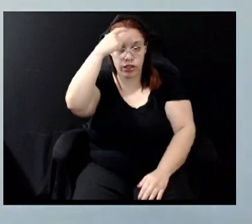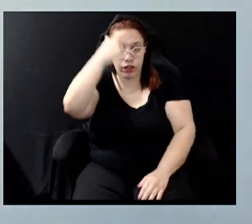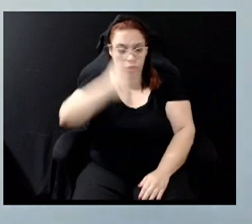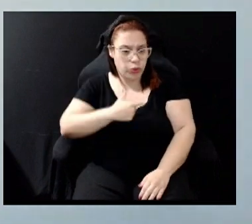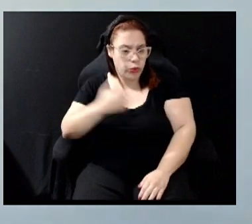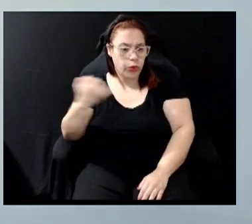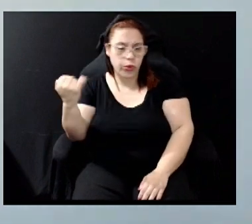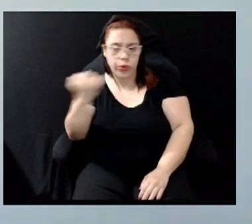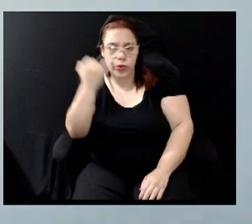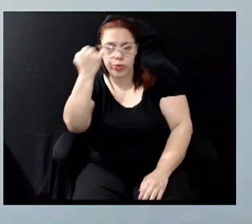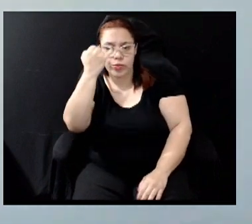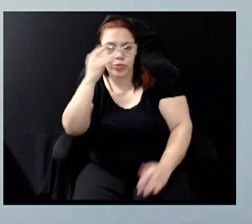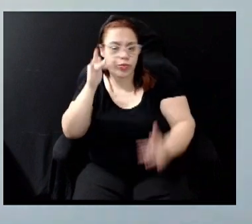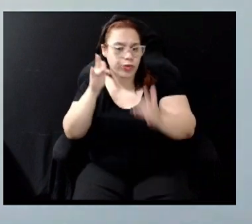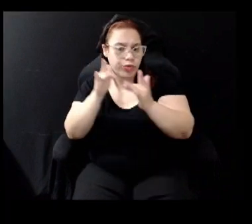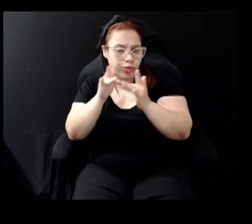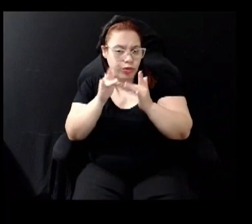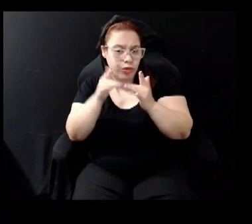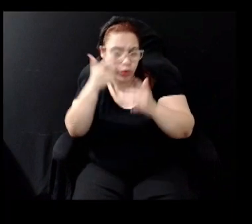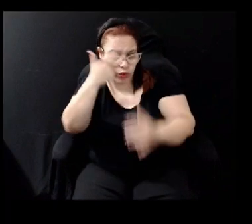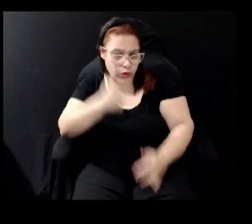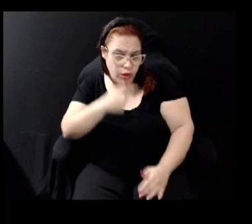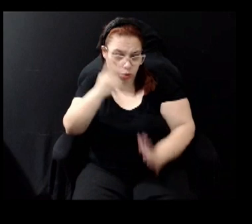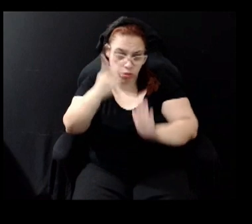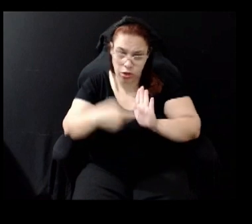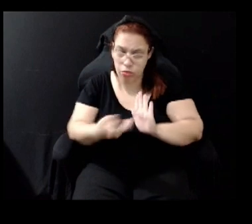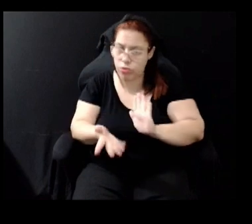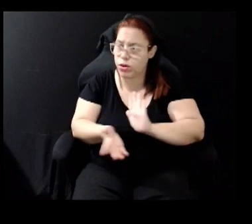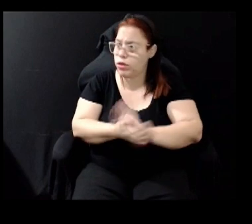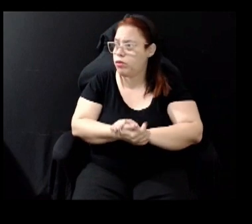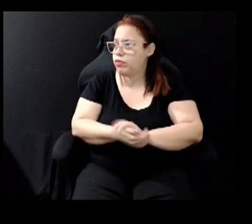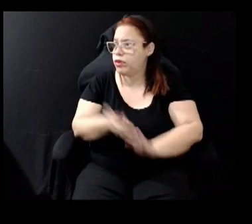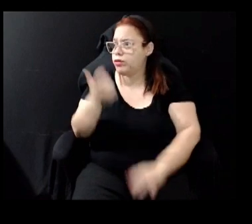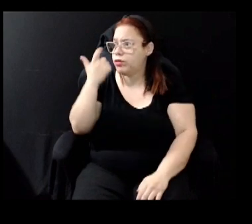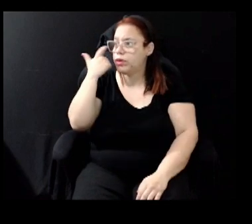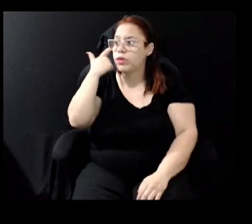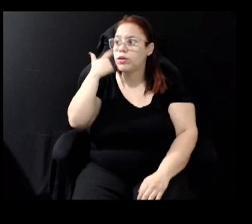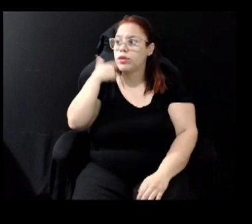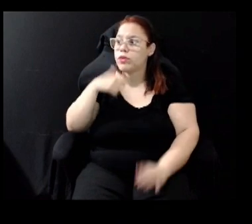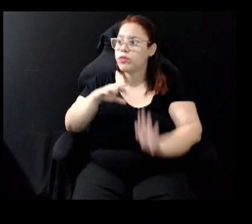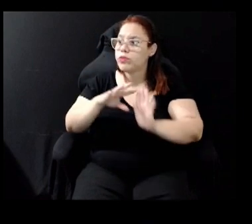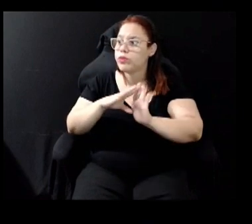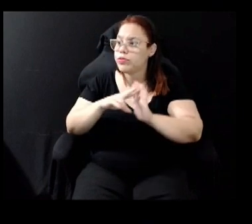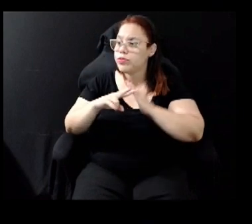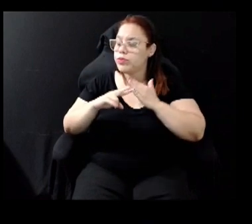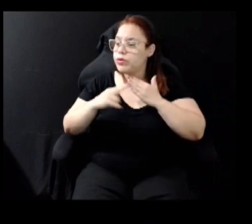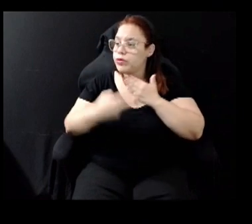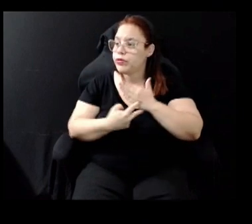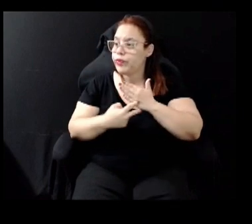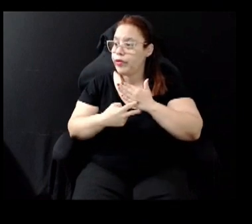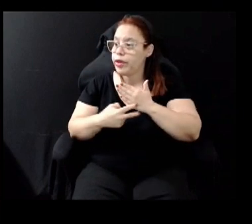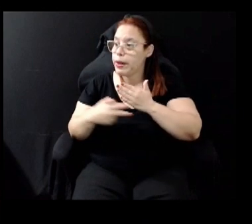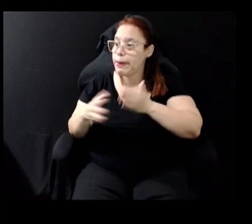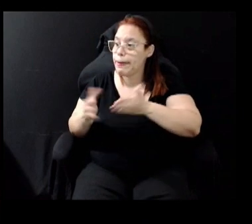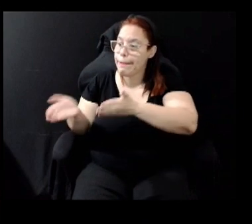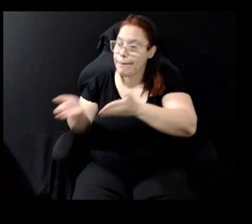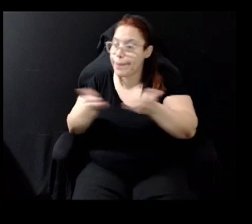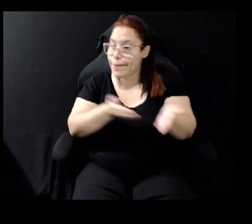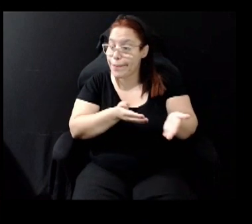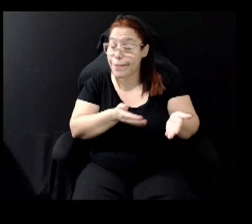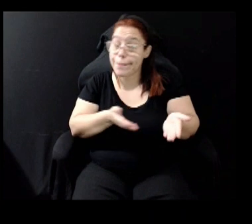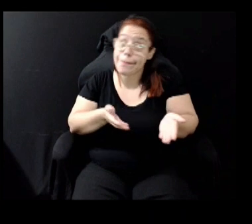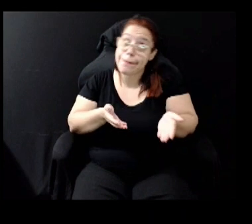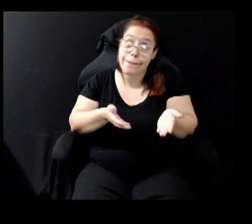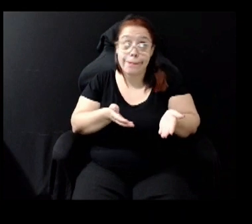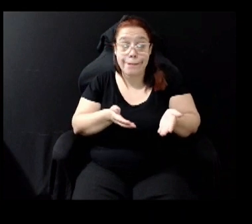se conectar com ela, porque ela se conectando com ela, isso reflete numa maior conexão com o próximo. E muitas vezes ela se perde,